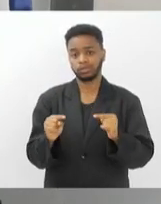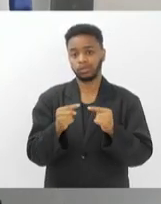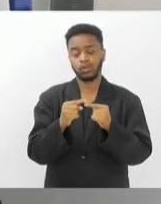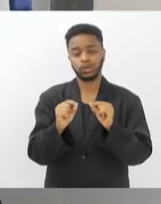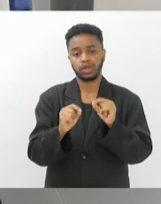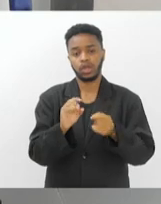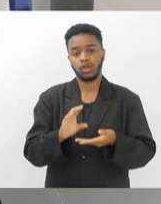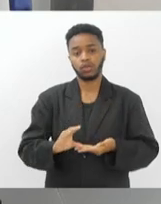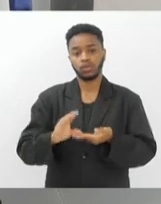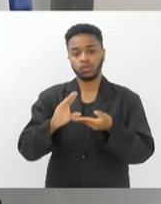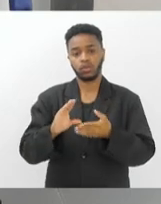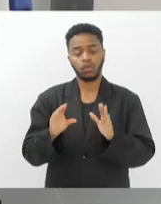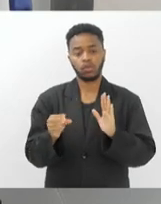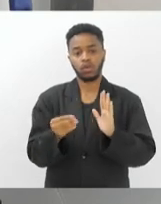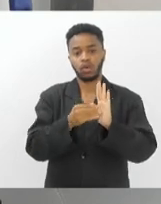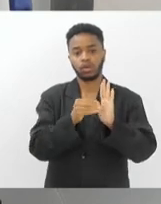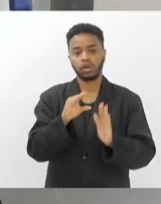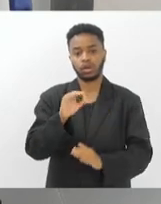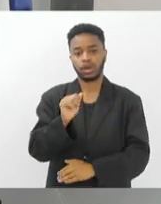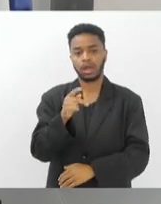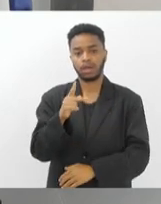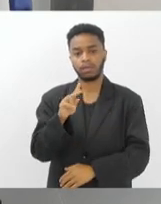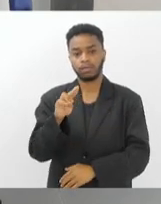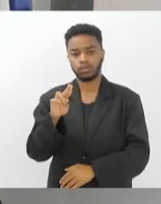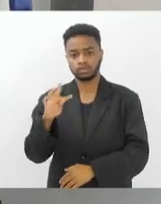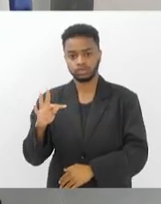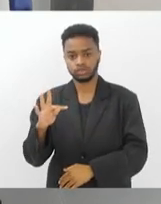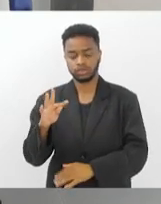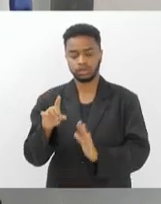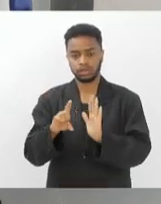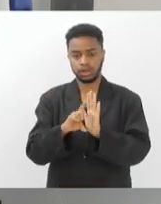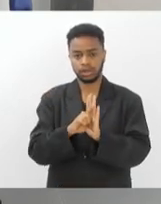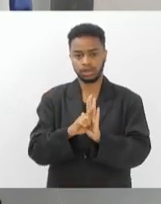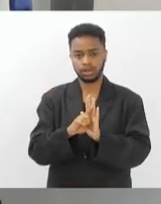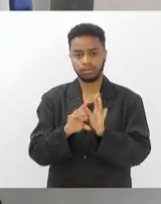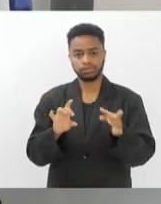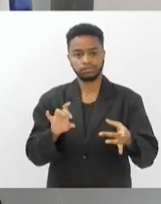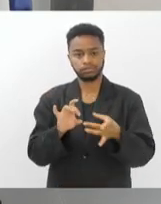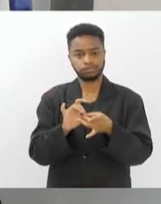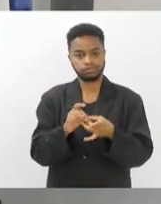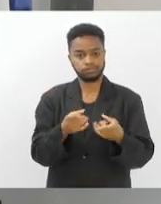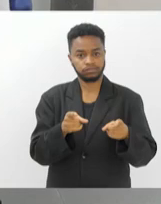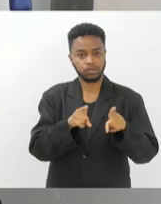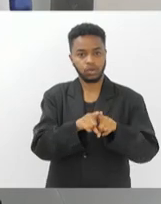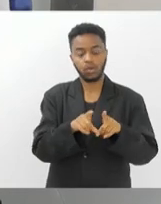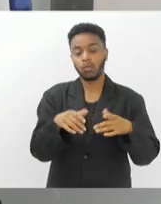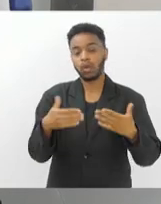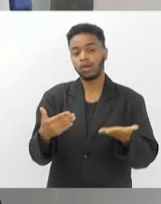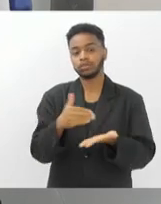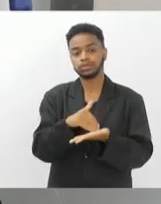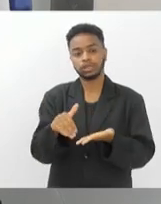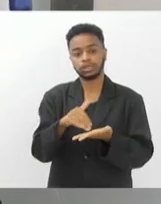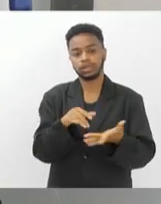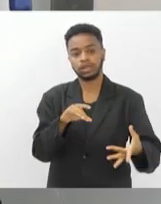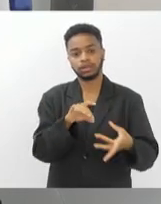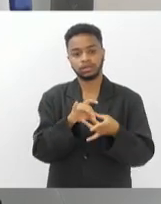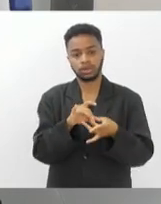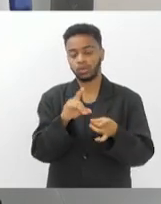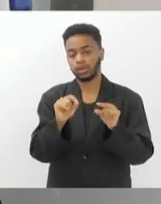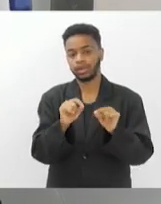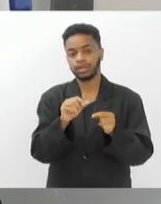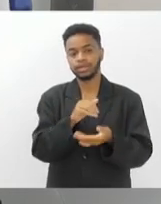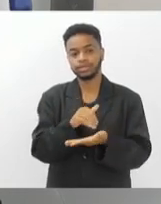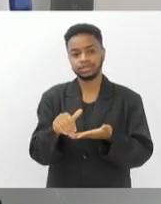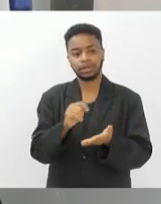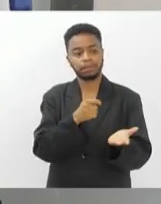eles colocam no caput do artigo 1º da lei que o cria, a vinculação a qual secretaria, inclusive, ele está sujeito, que é a secretaria que